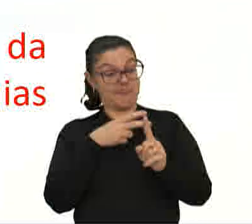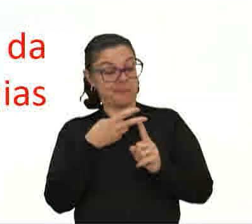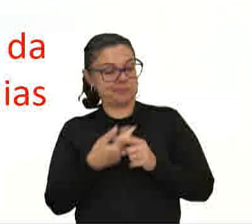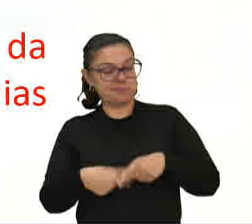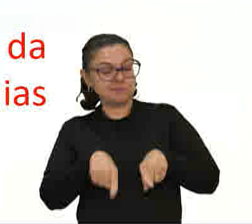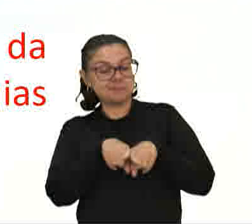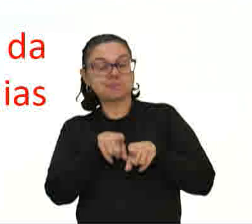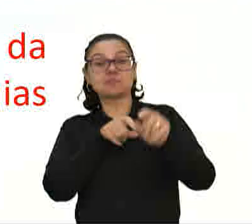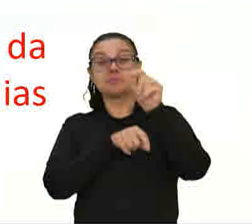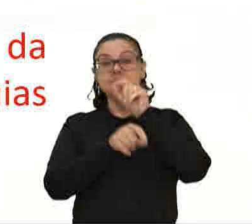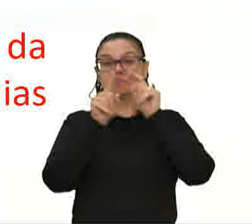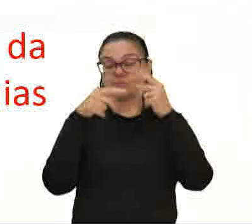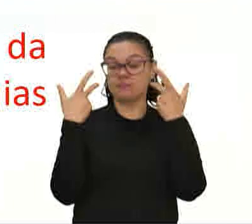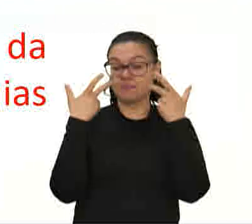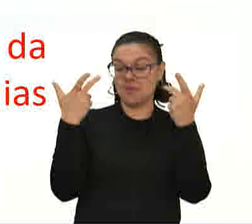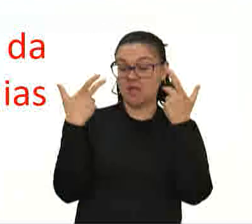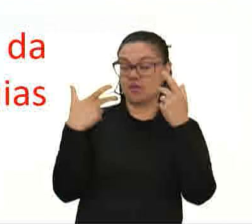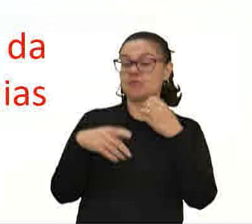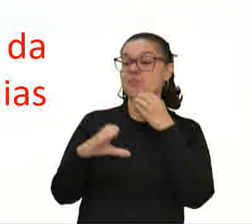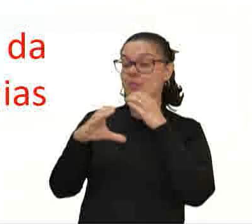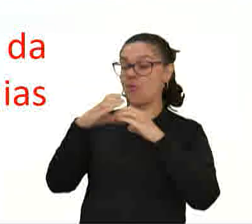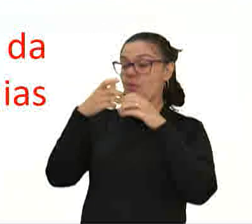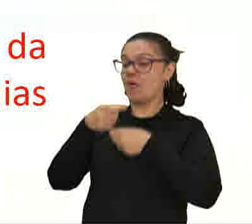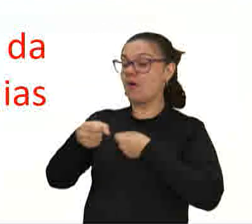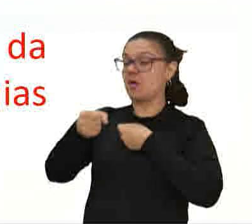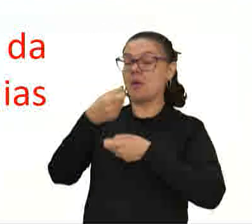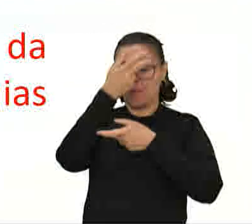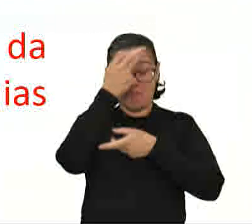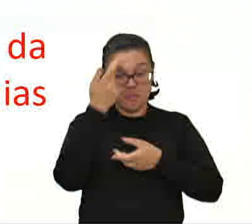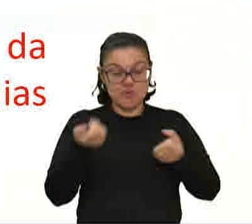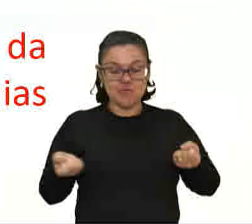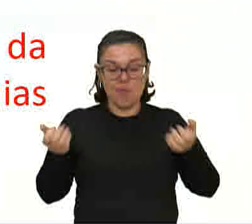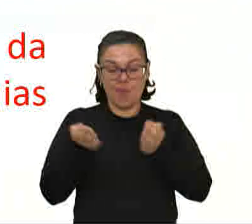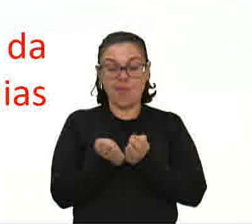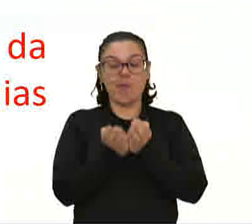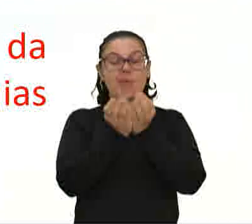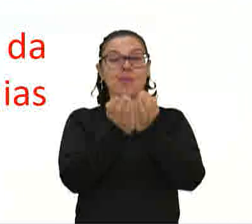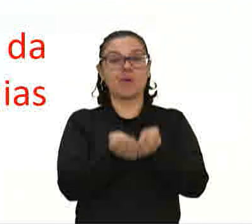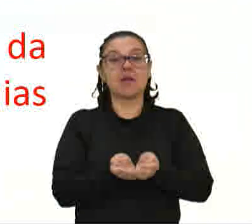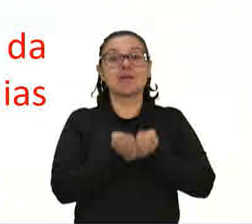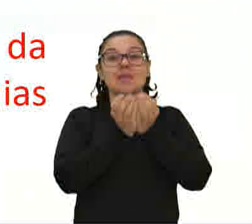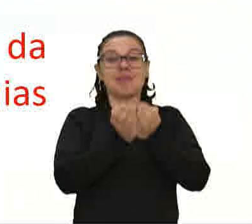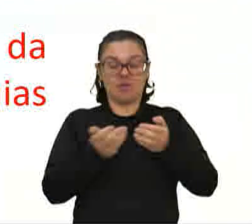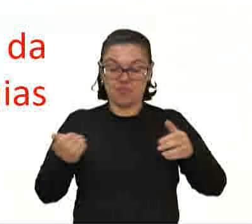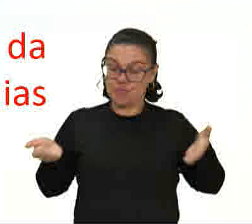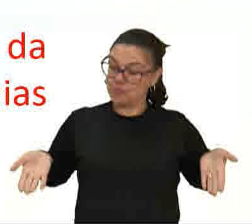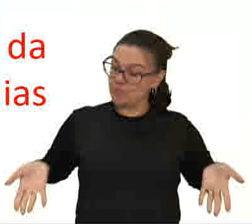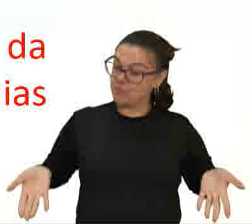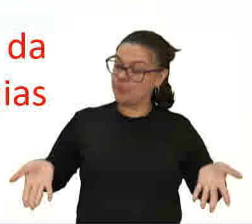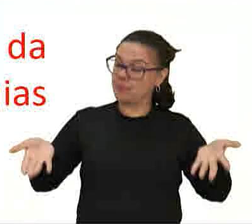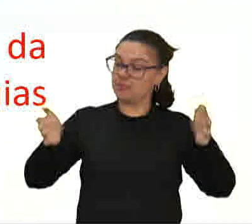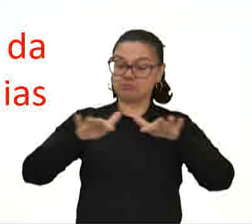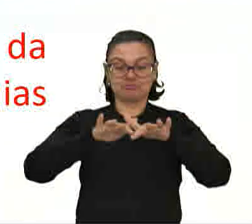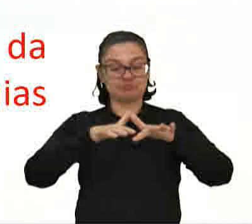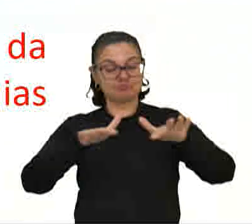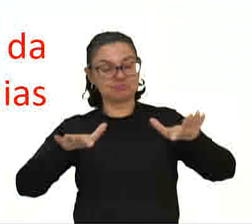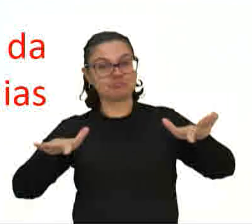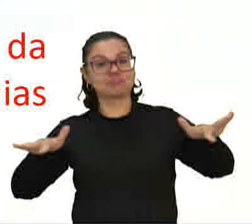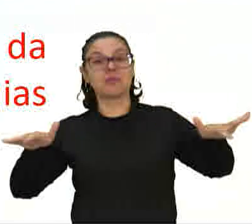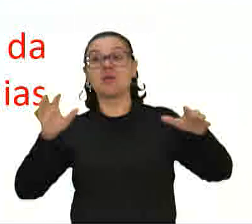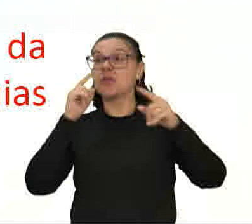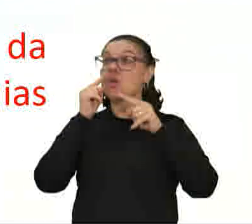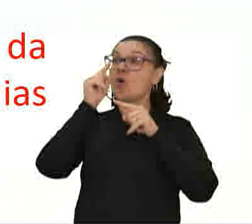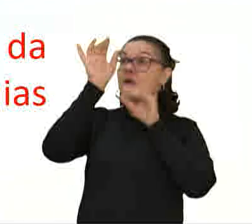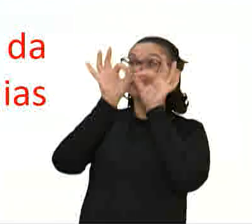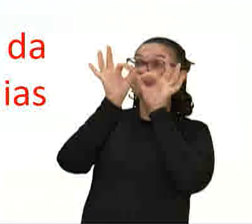disso, era comum o canto ser entoado pela tripulação dos navios e embarcações que se seguiam pelo céu, se guiavam pelo